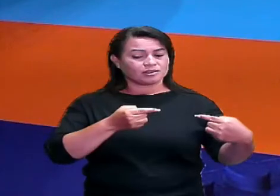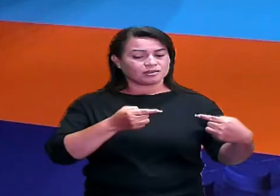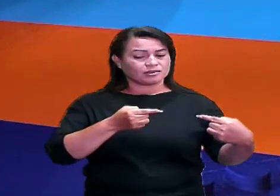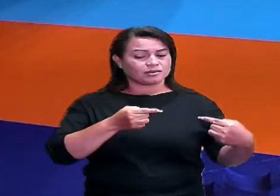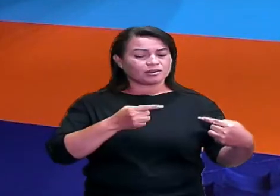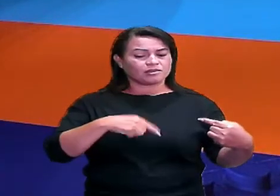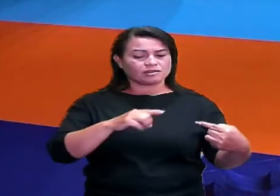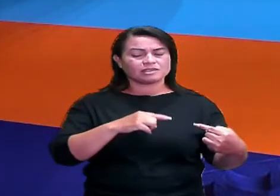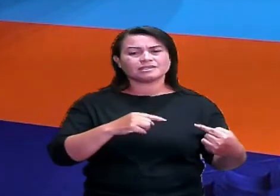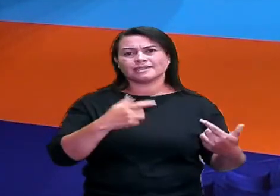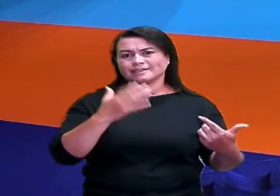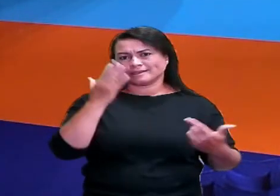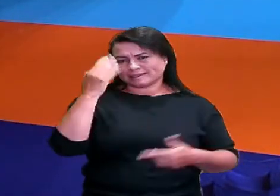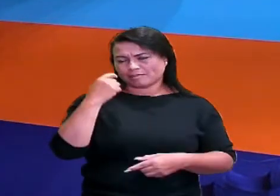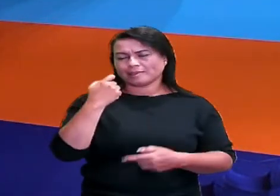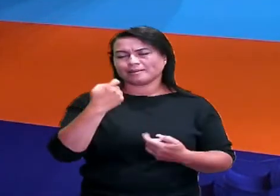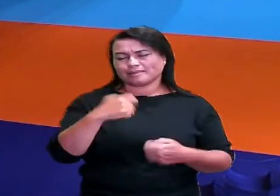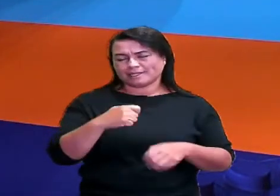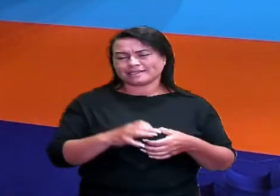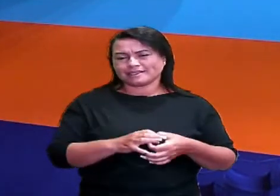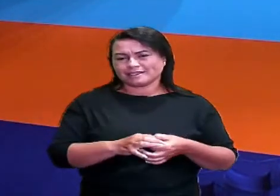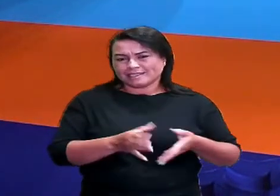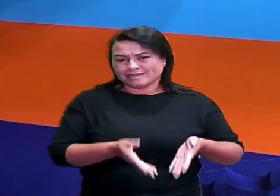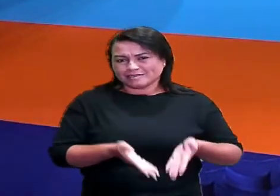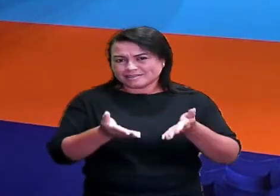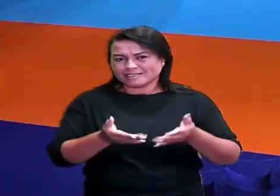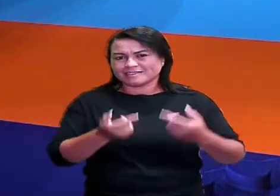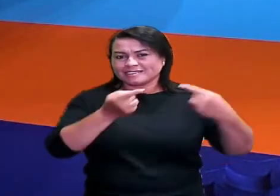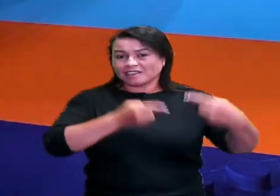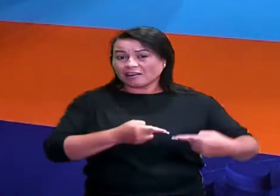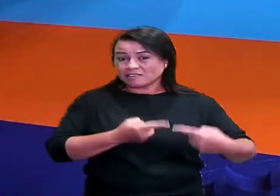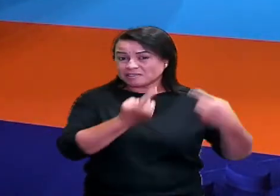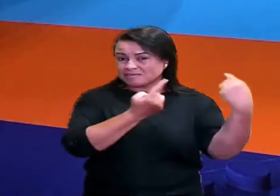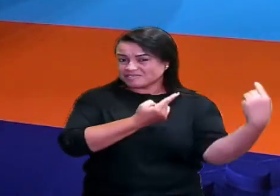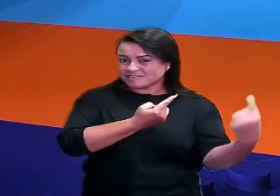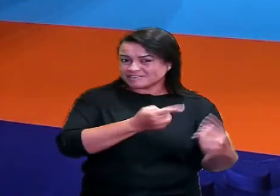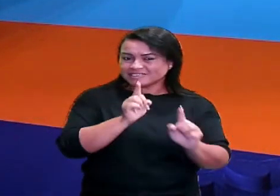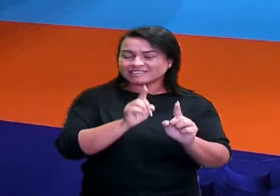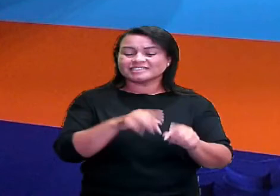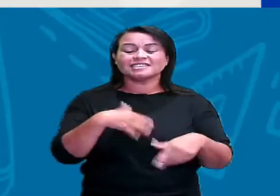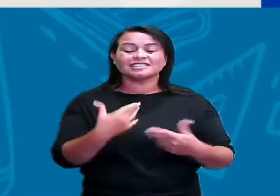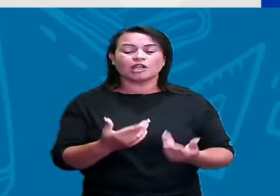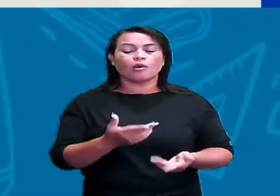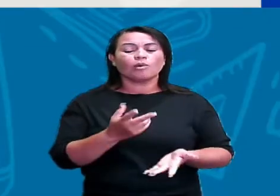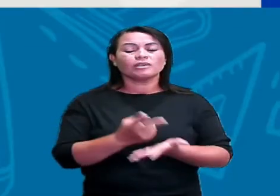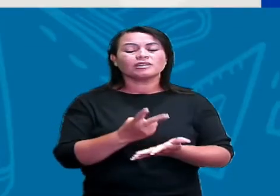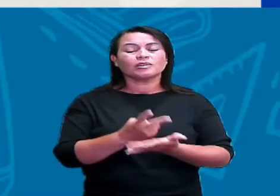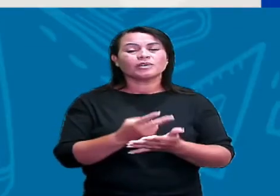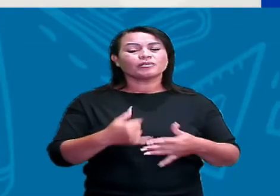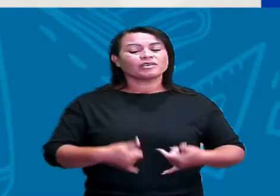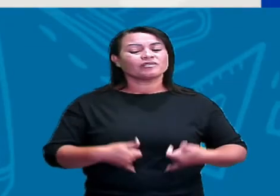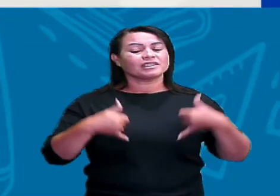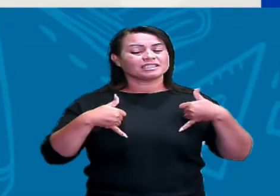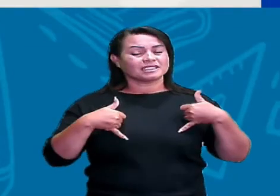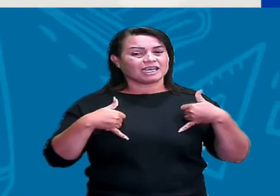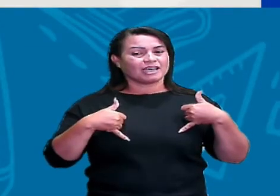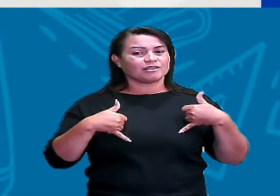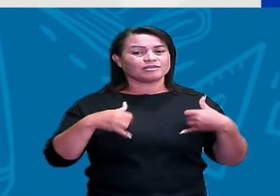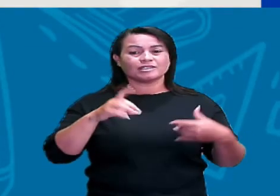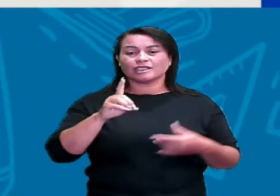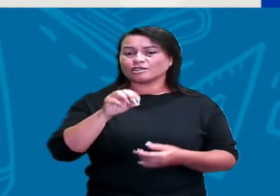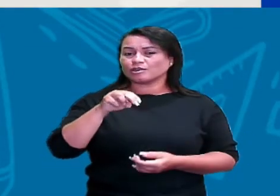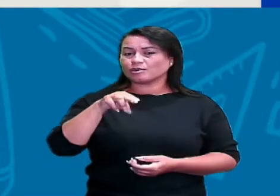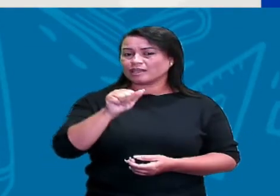né? Tem que ter um desafio para vocês. Continuando aí com o aniversário da Dona Cotia, ela fez o